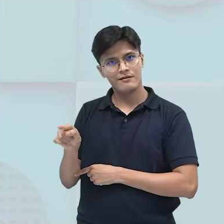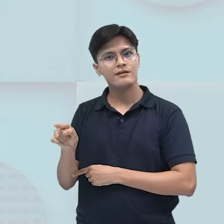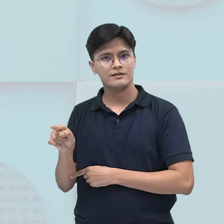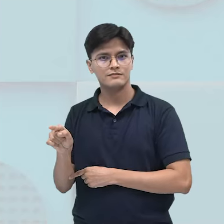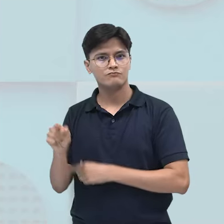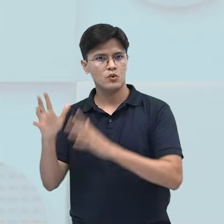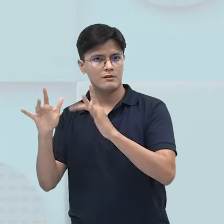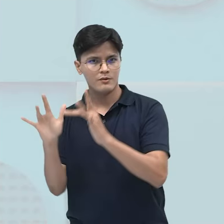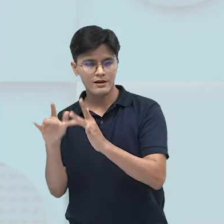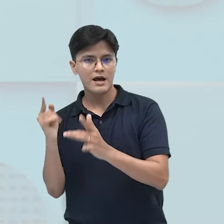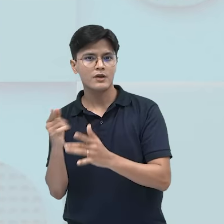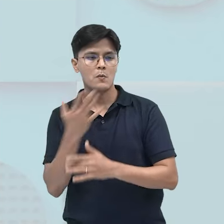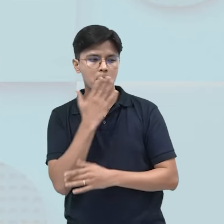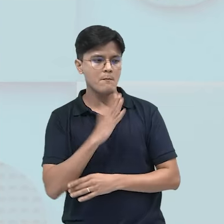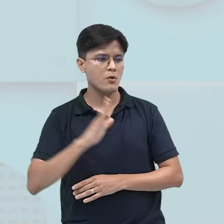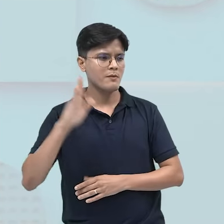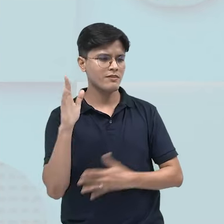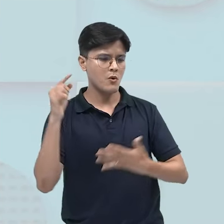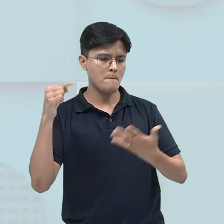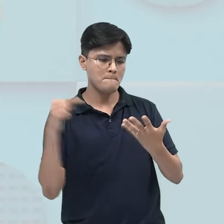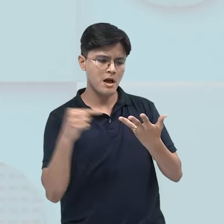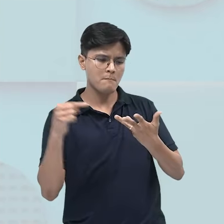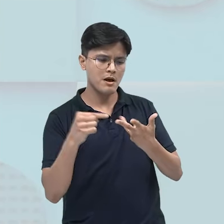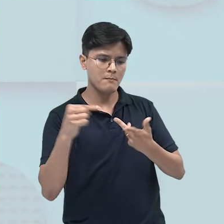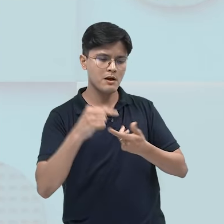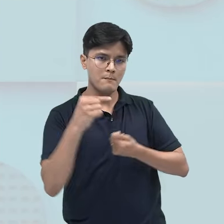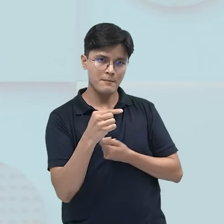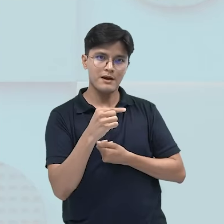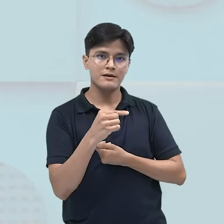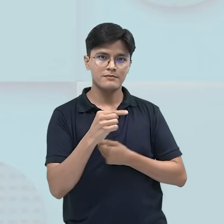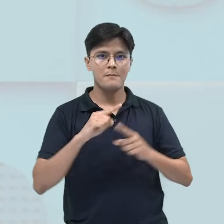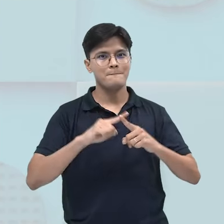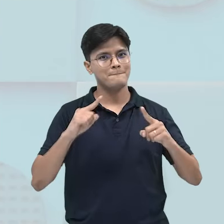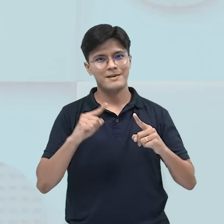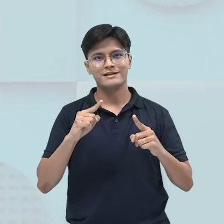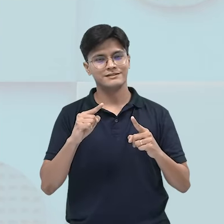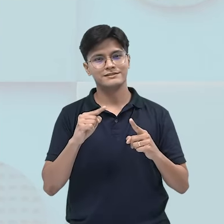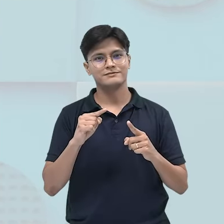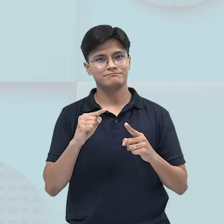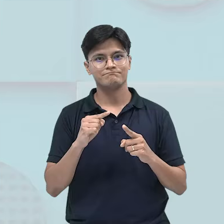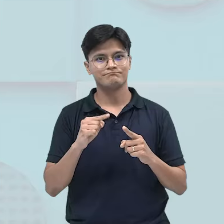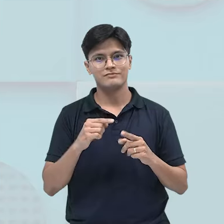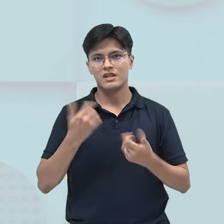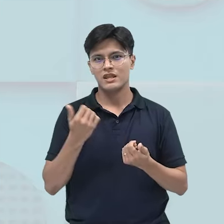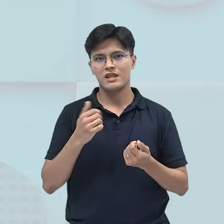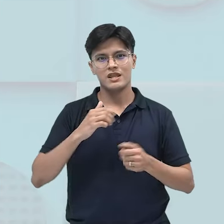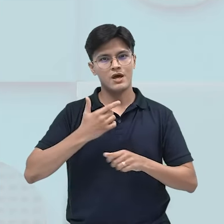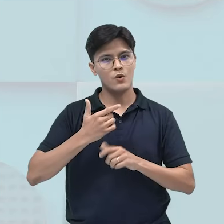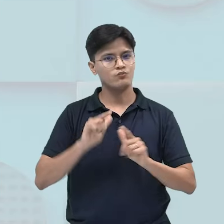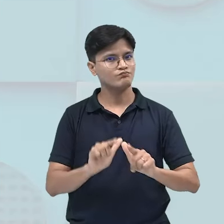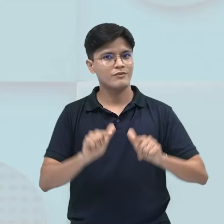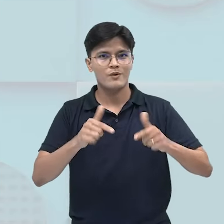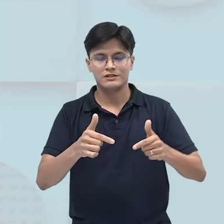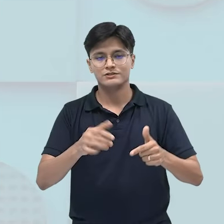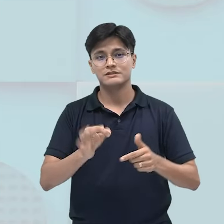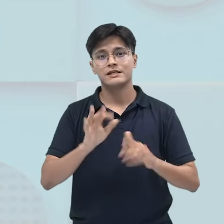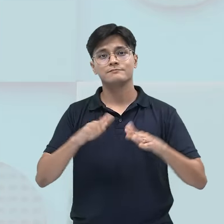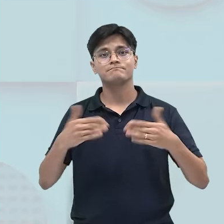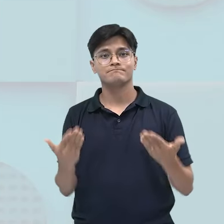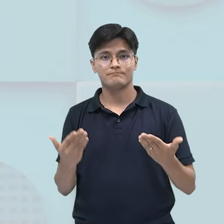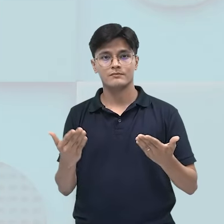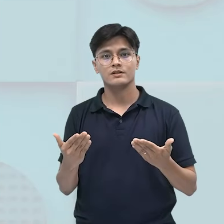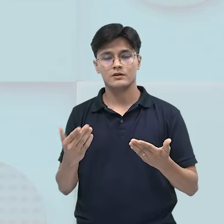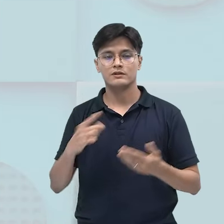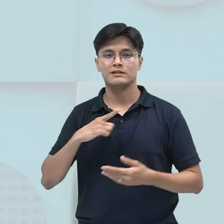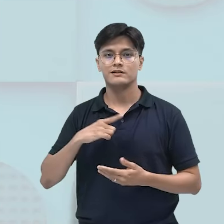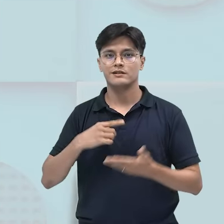não cumpriu essas promessas. Então, através, né, dessa interação